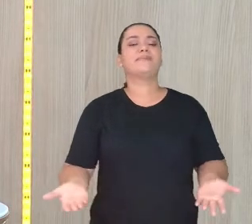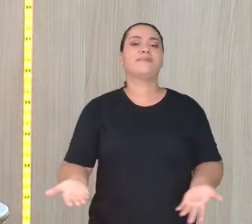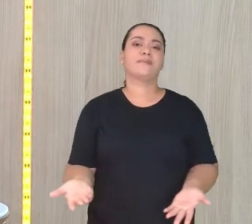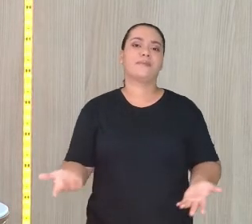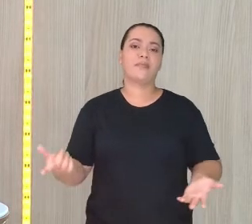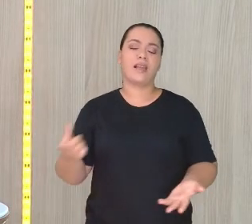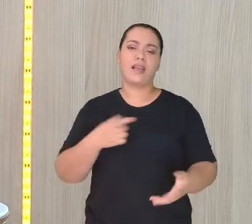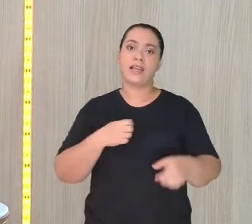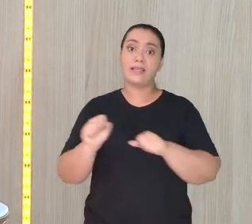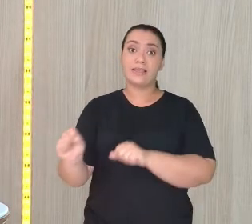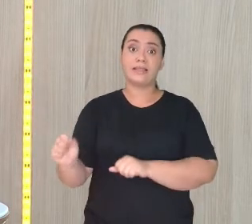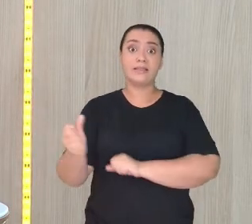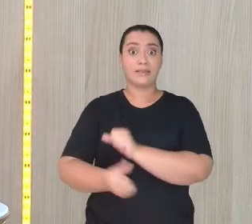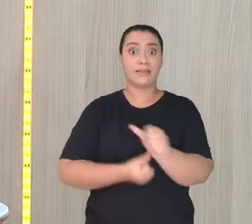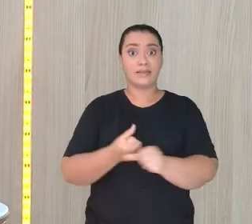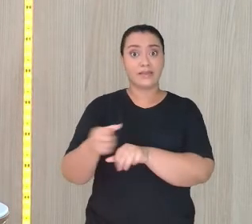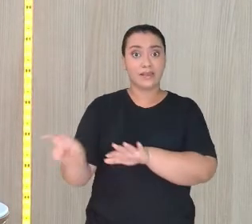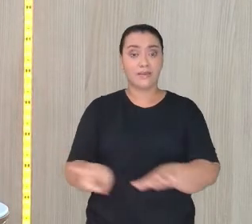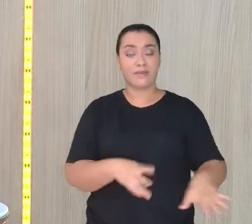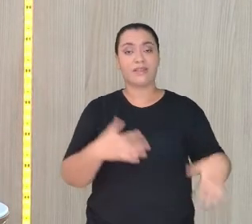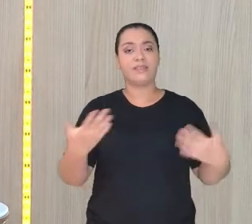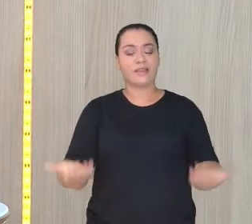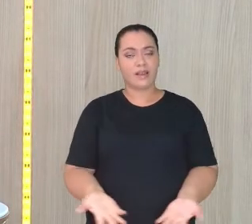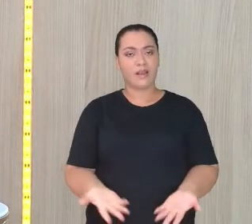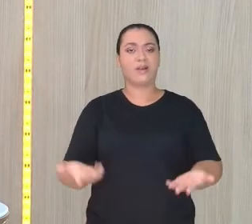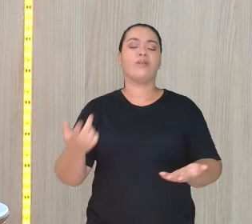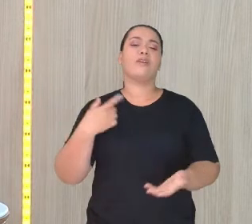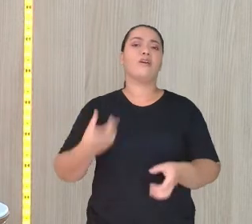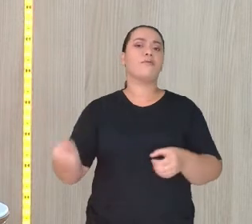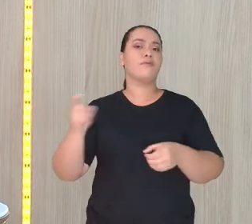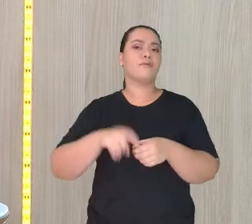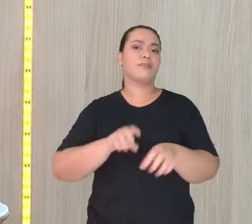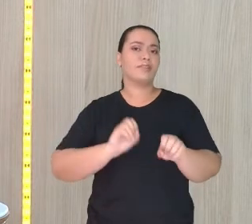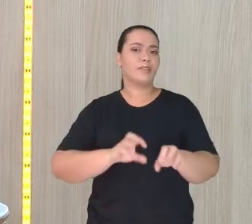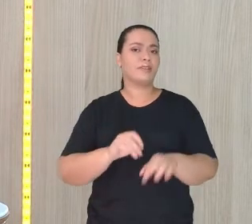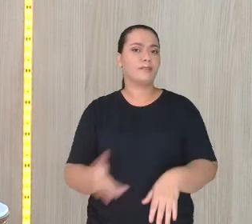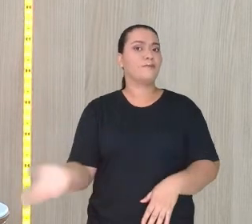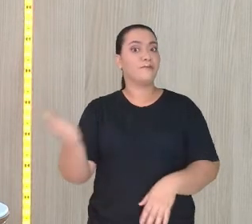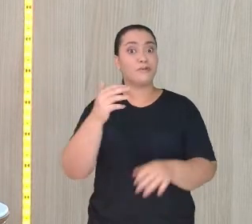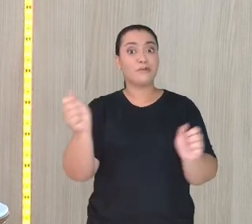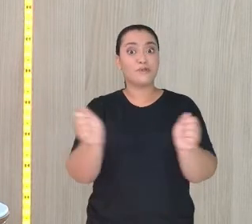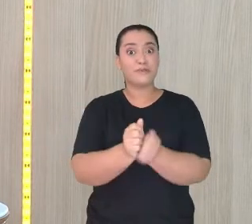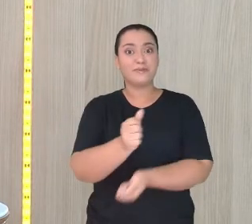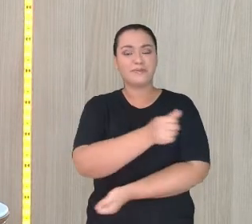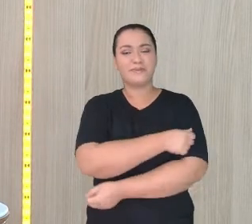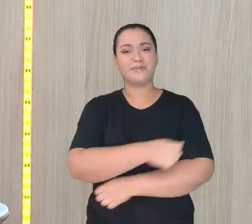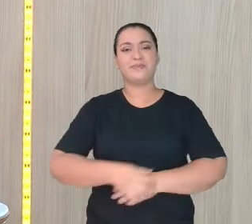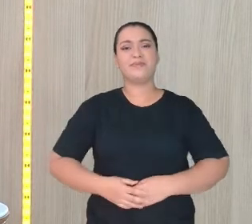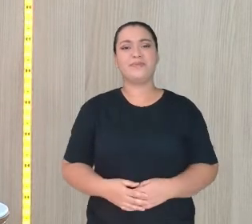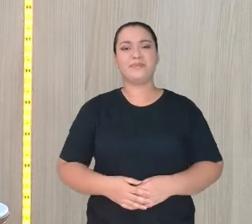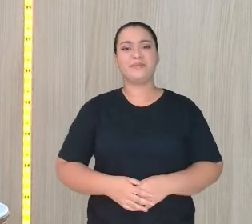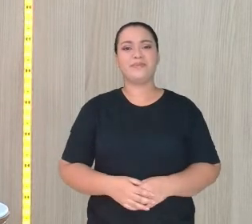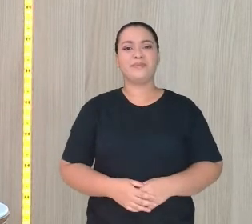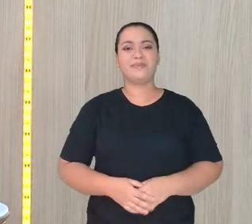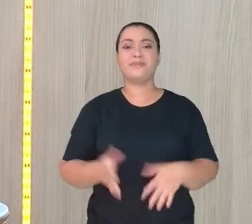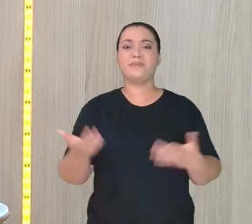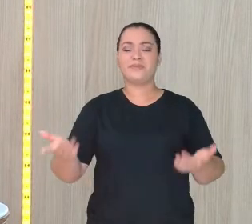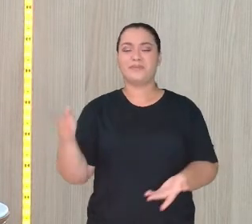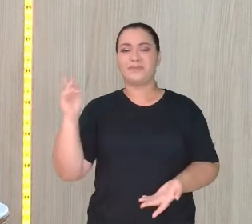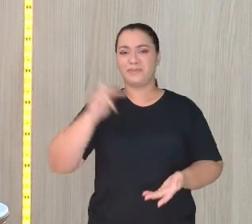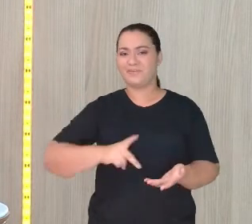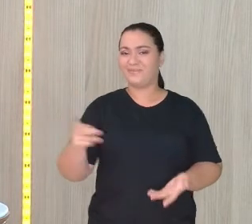Começarmos nosso semestre, retomarmos nossas aulas. Vamos juntos, sexto ano. Isso aí, Camille